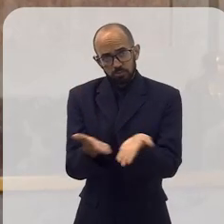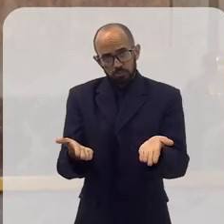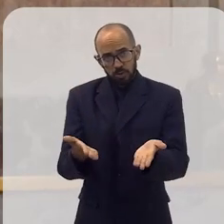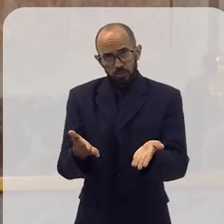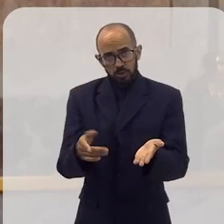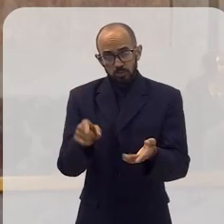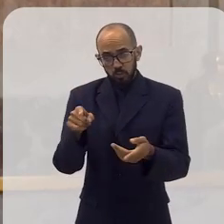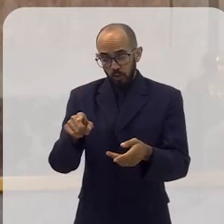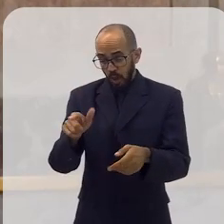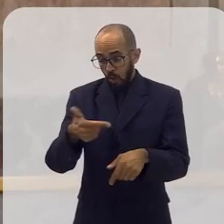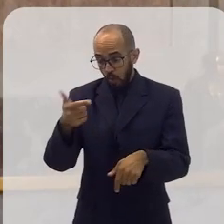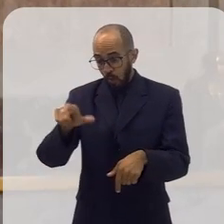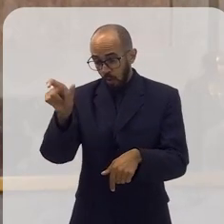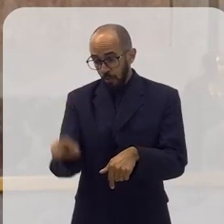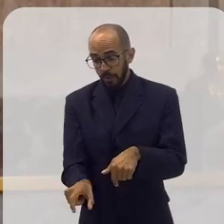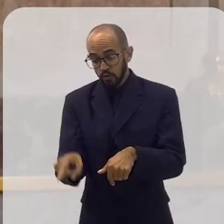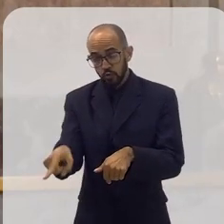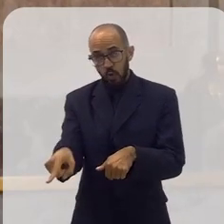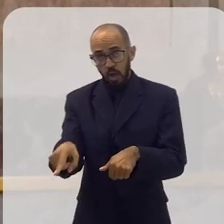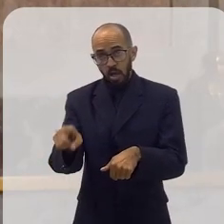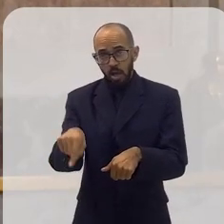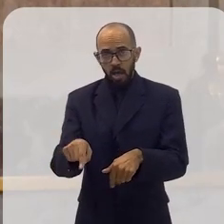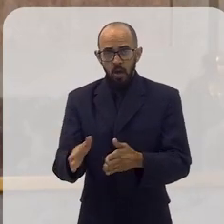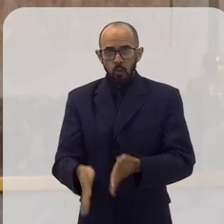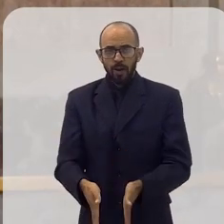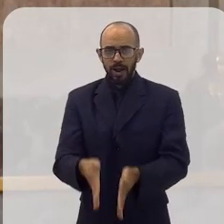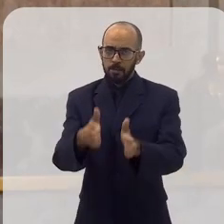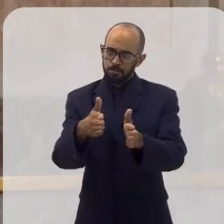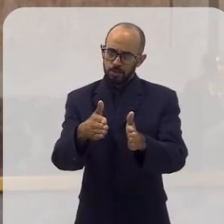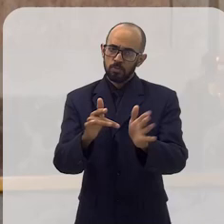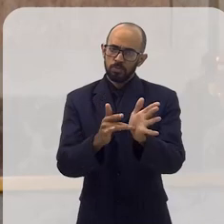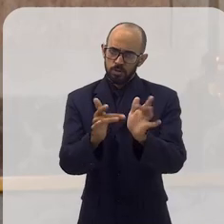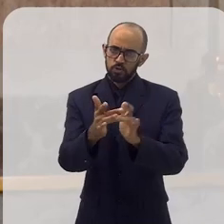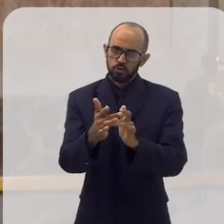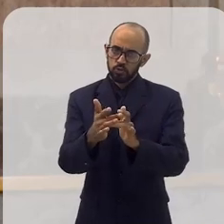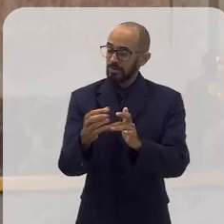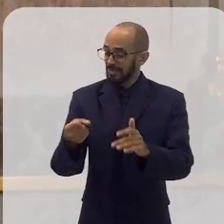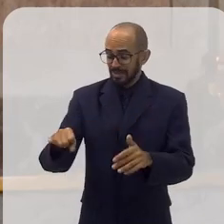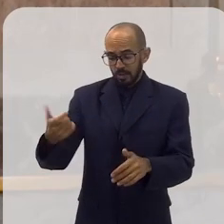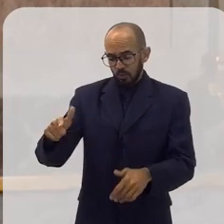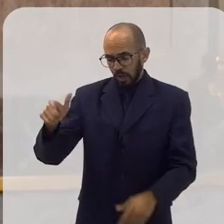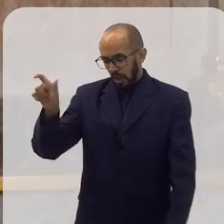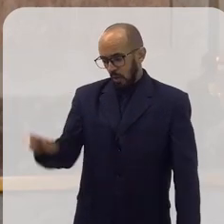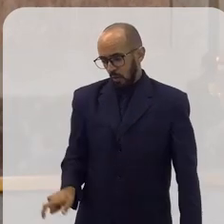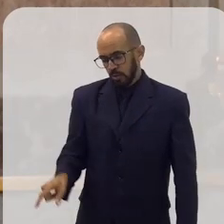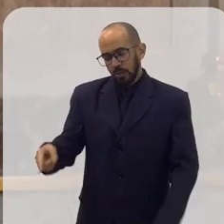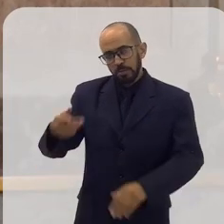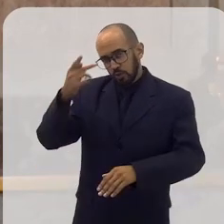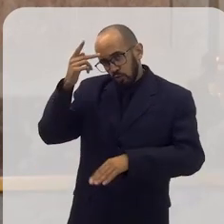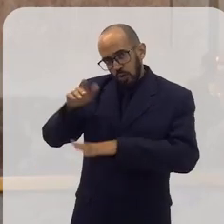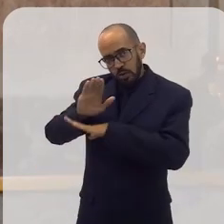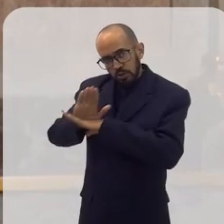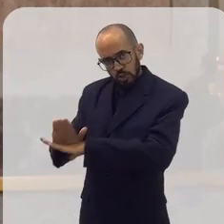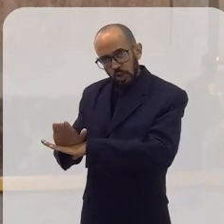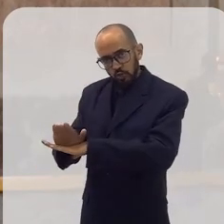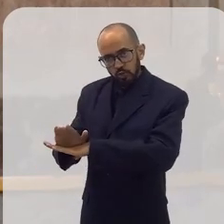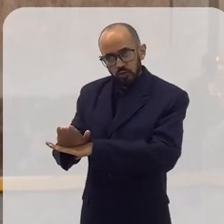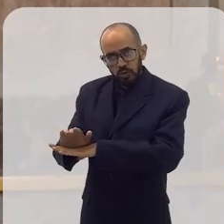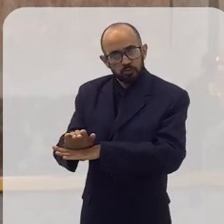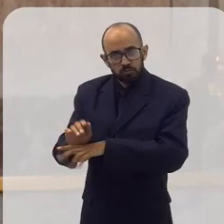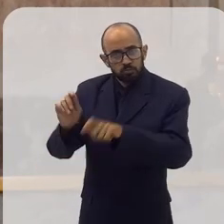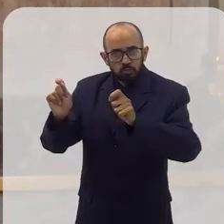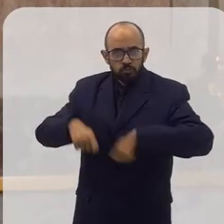o outro. Porque o outro, para a gente, é o nosso caminho para Jesus. Perfeito. Sem o outro e sem a ajuda do